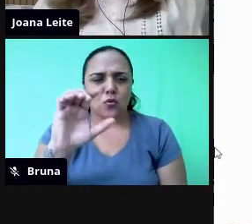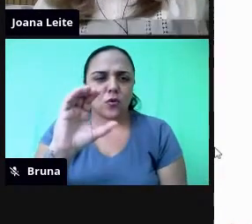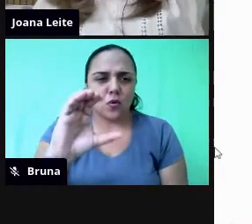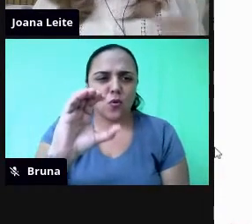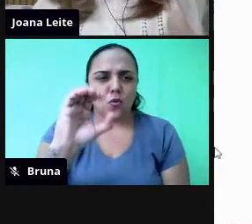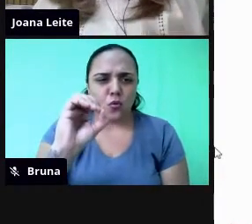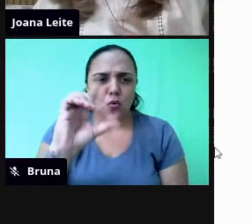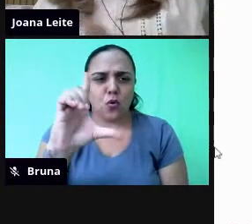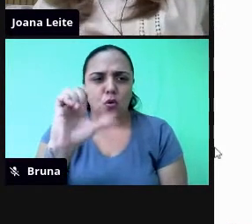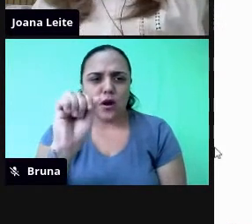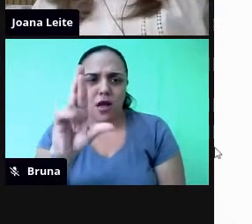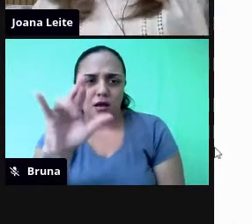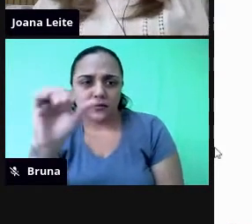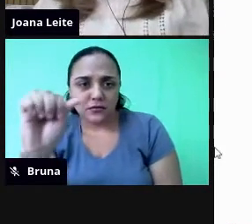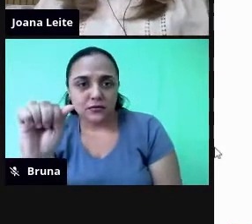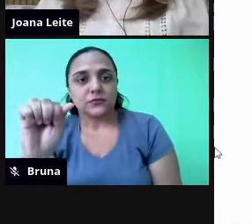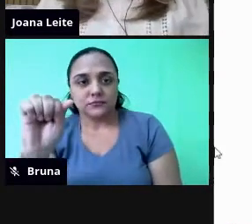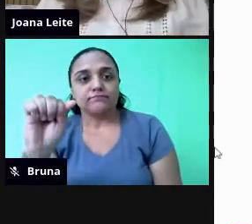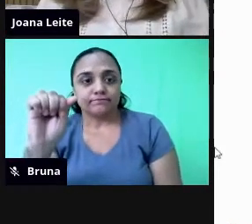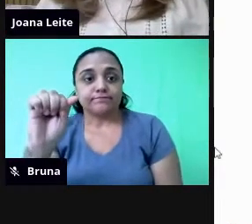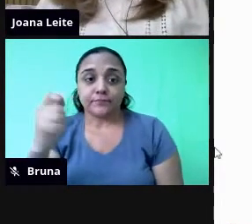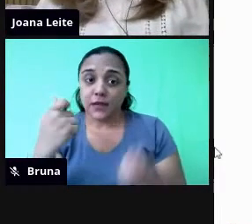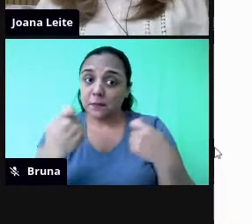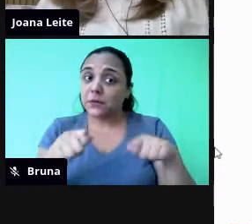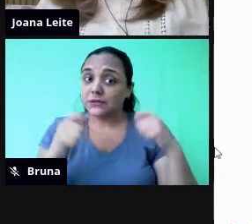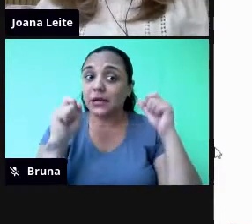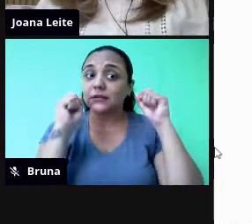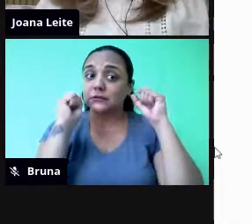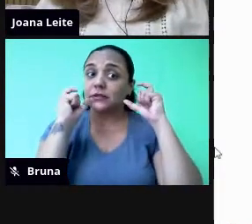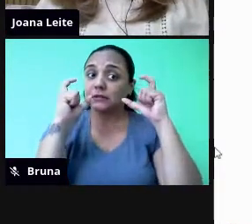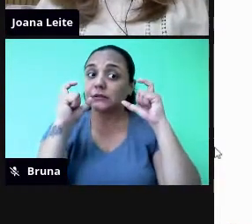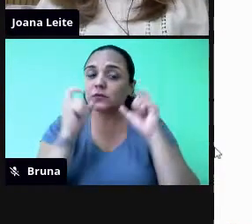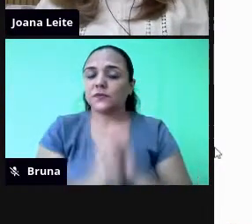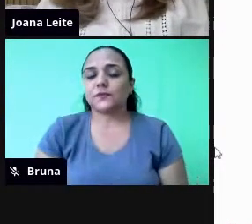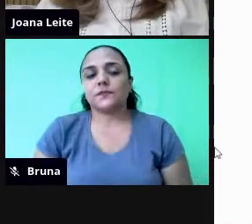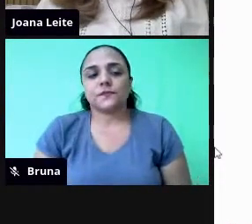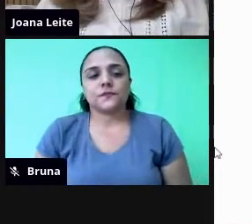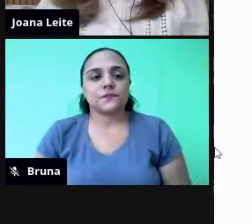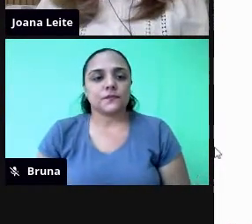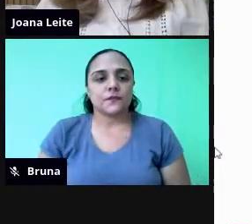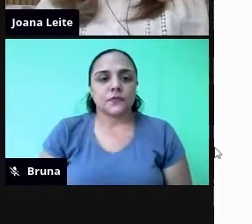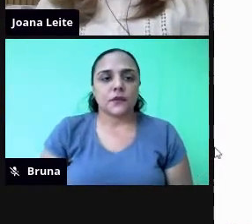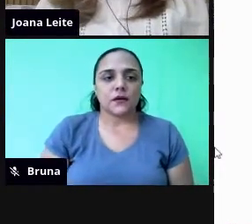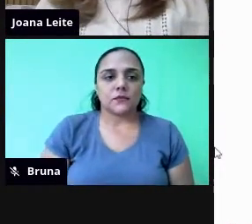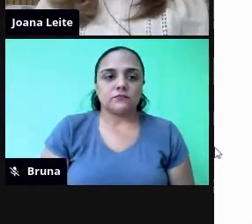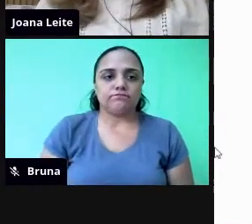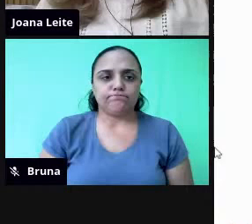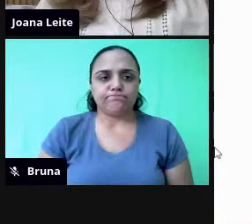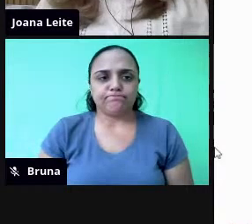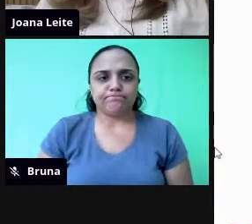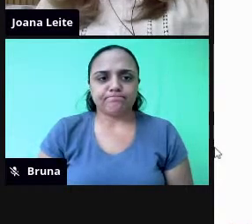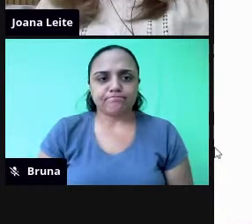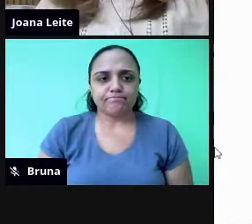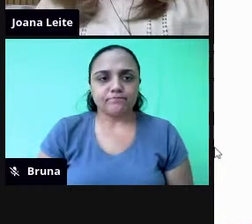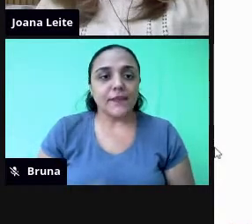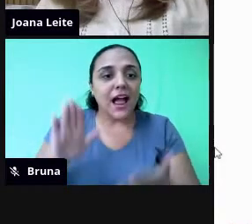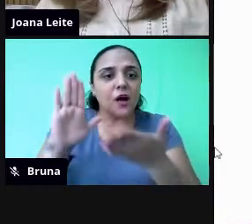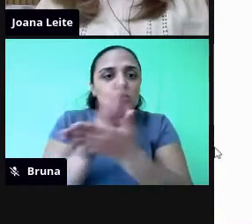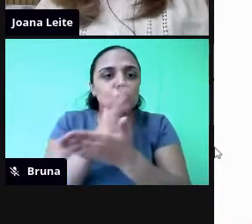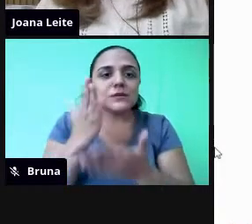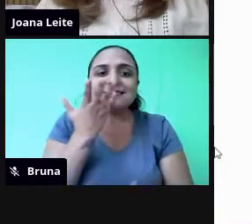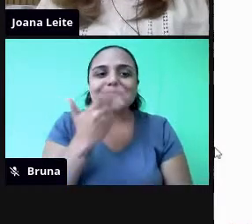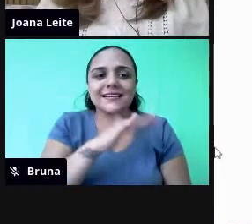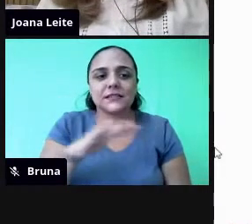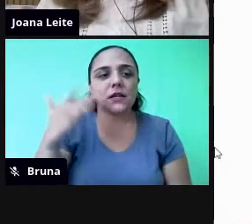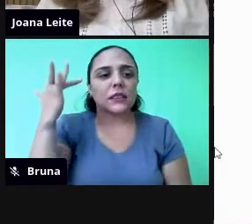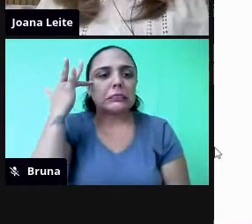fala funcional, a gente tem que observar essa característica também. Muitas crianças não têm noção de perigo, né? Então,